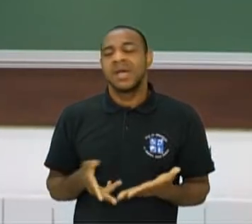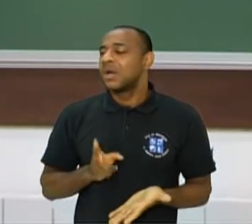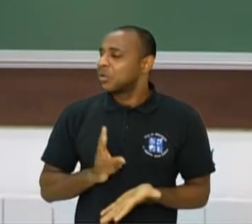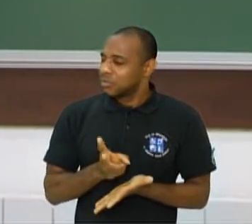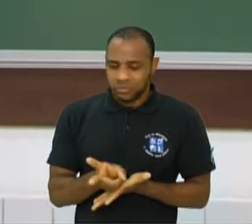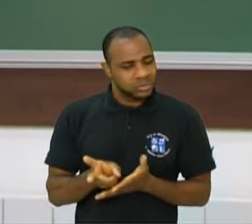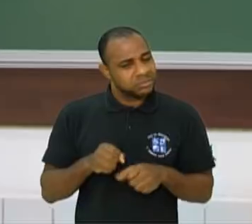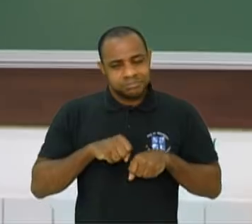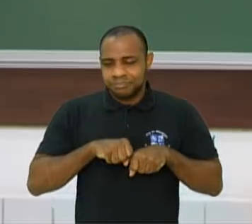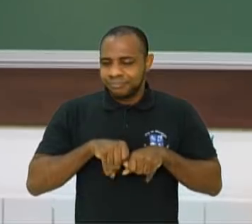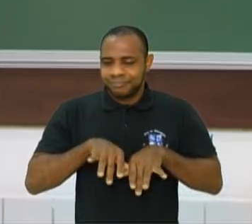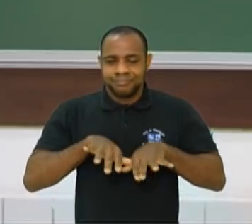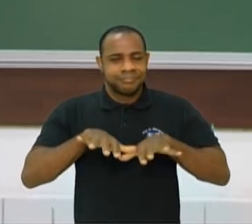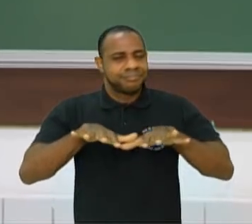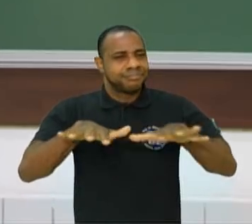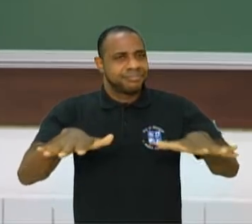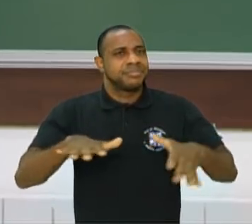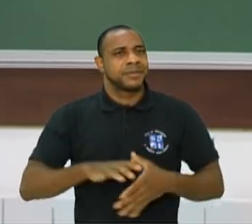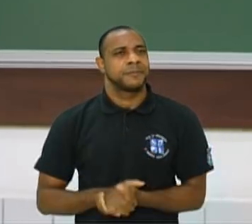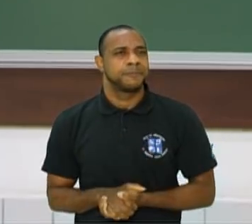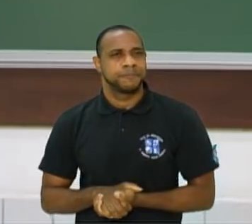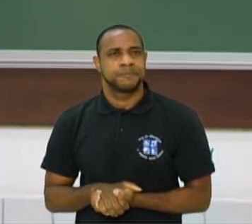continuar germinando e brotando, né?